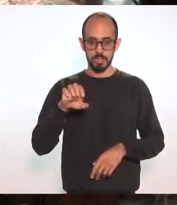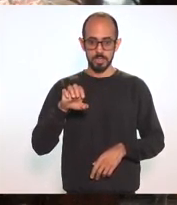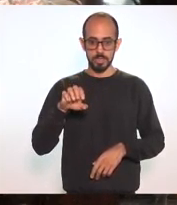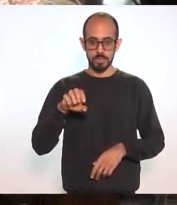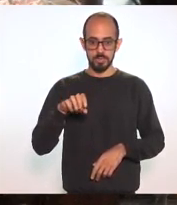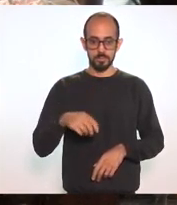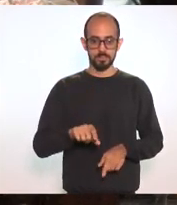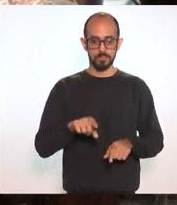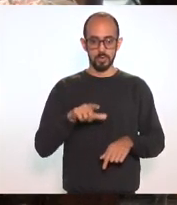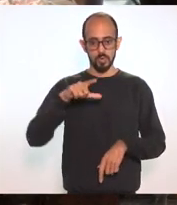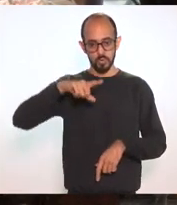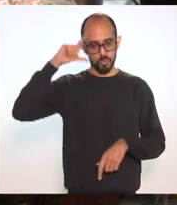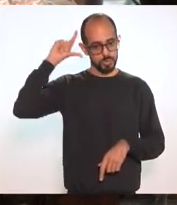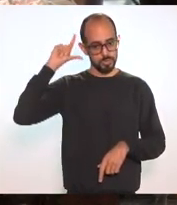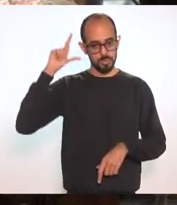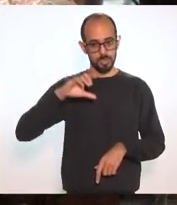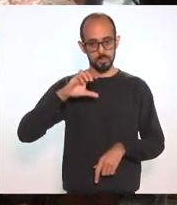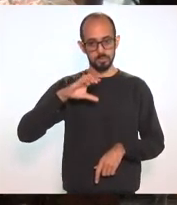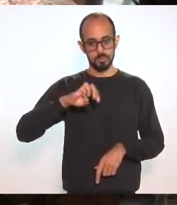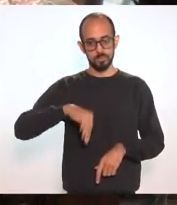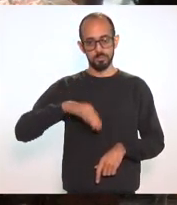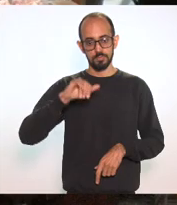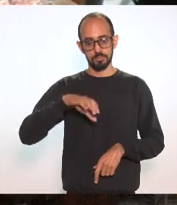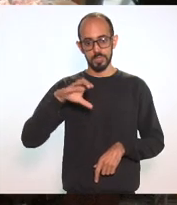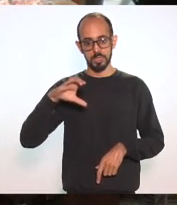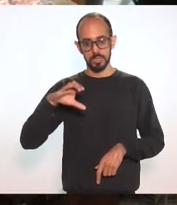Luiz Paulo, Carlos Mink, Samuel Malafaia.